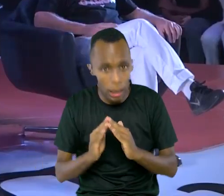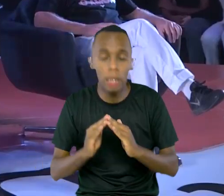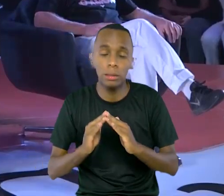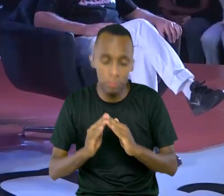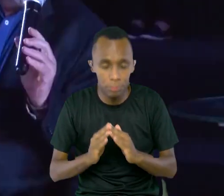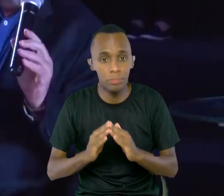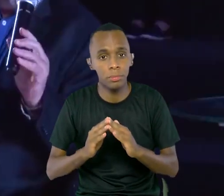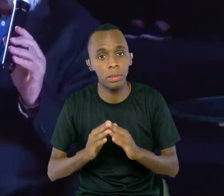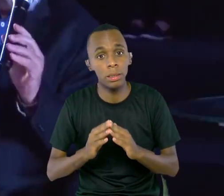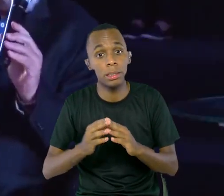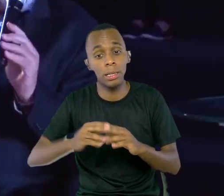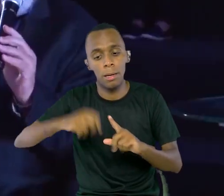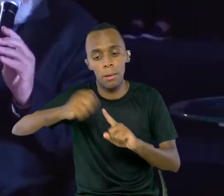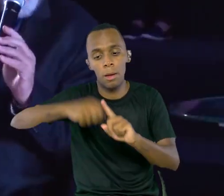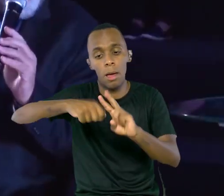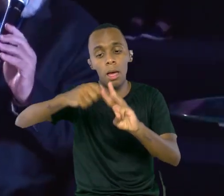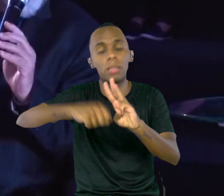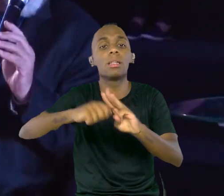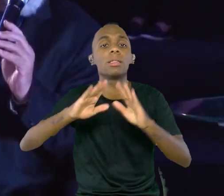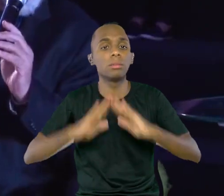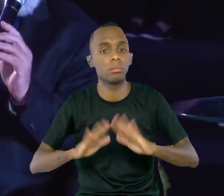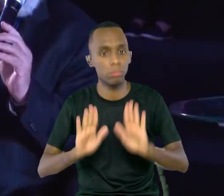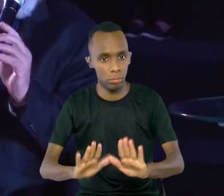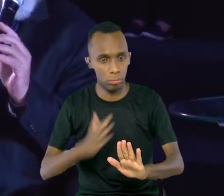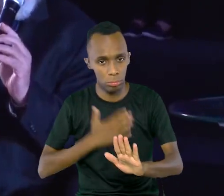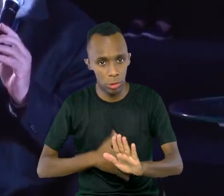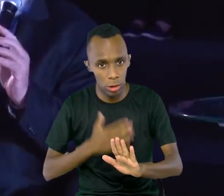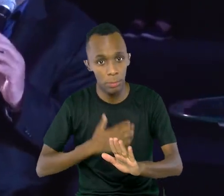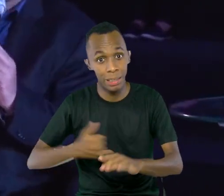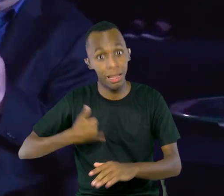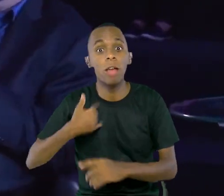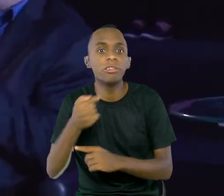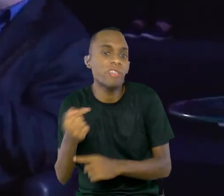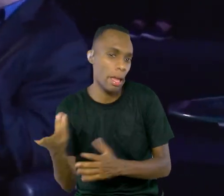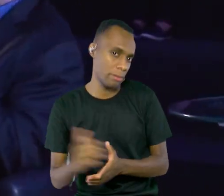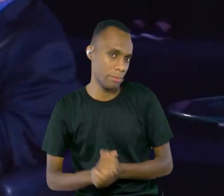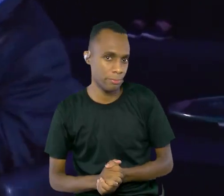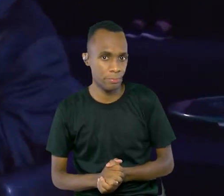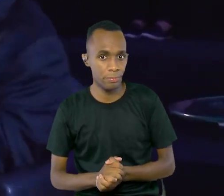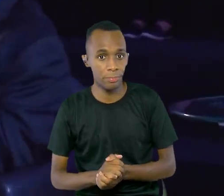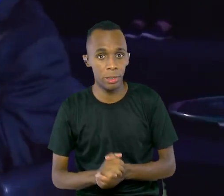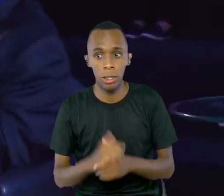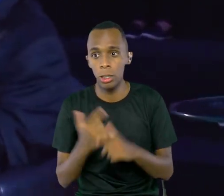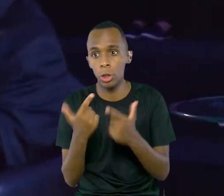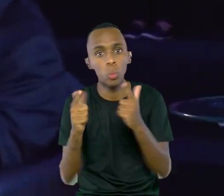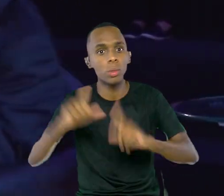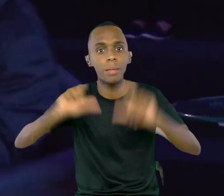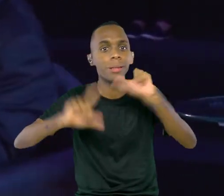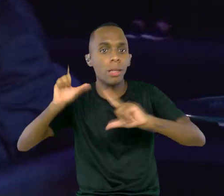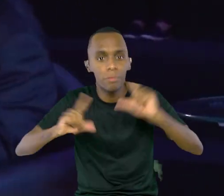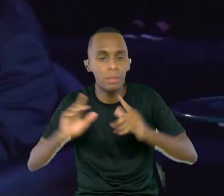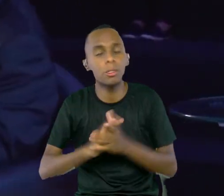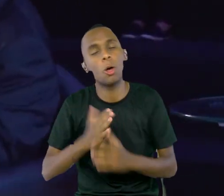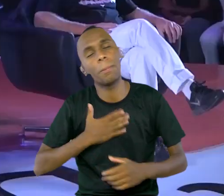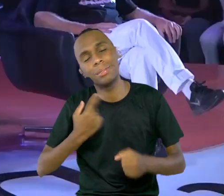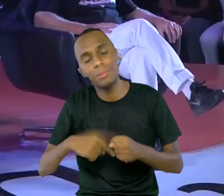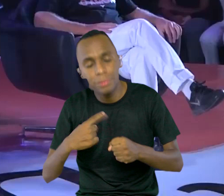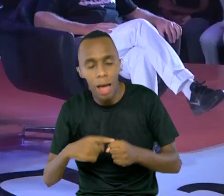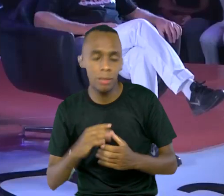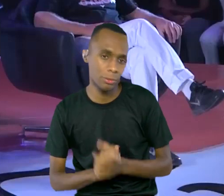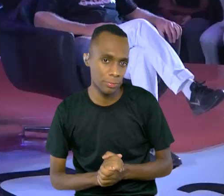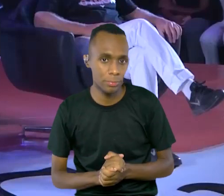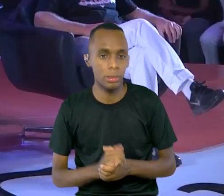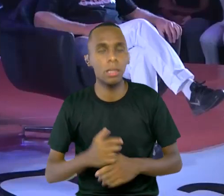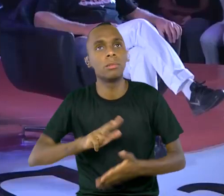repouso absoluto por 3 meses. 7 anos de idade, sem existir televisão na